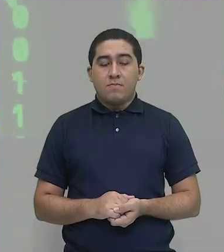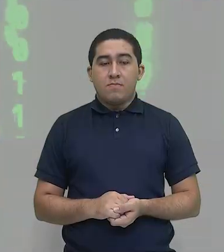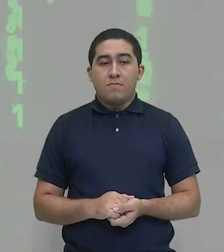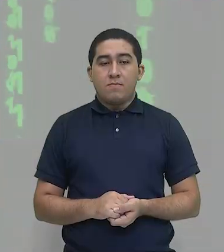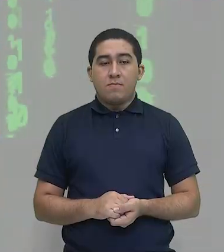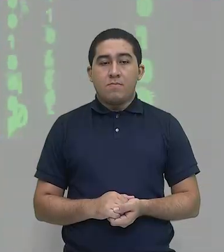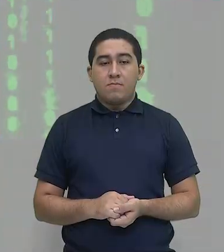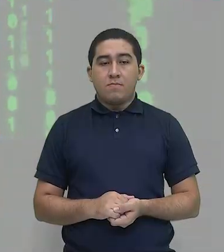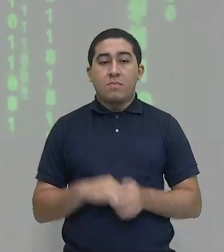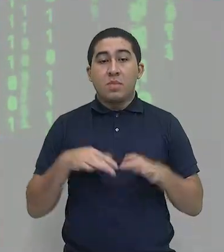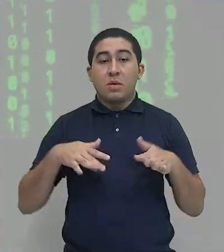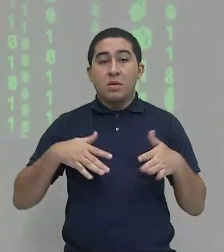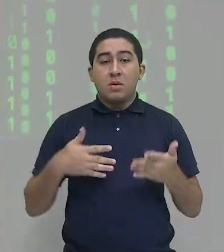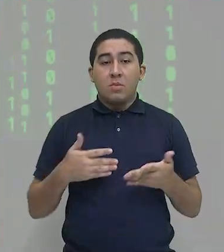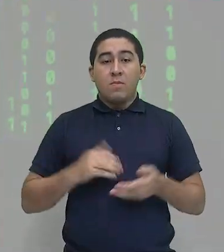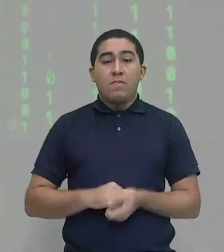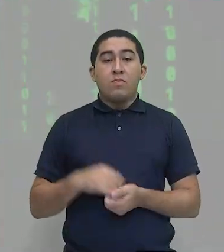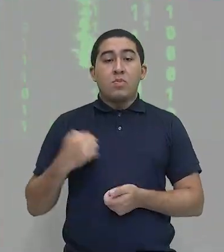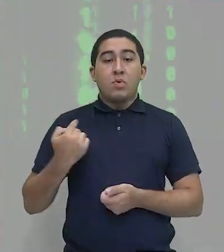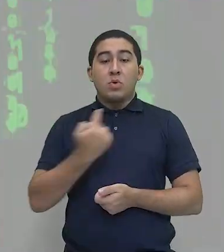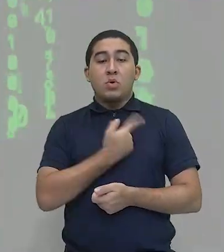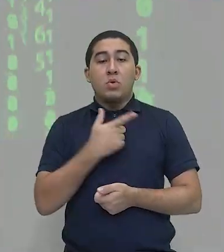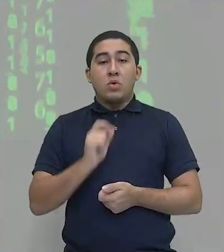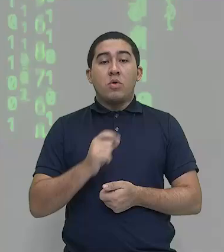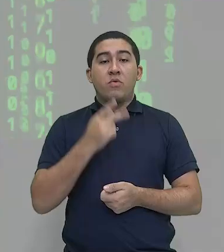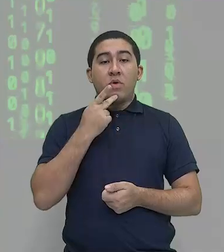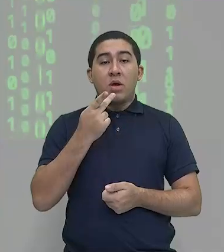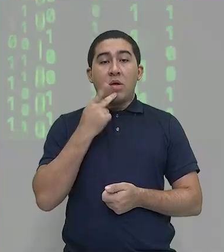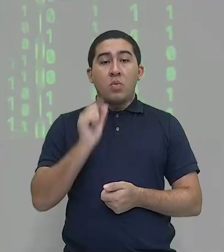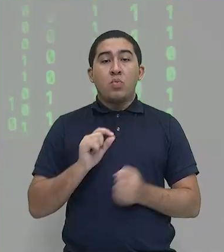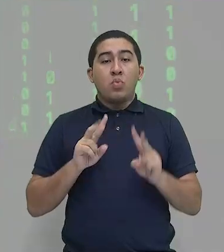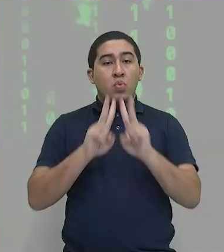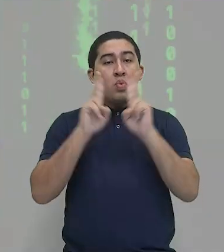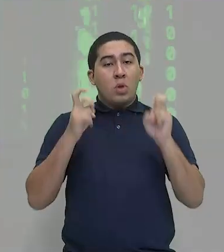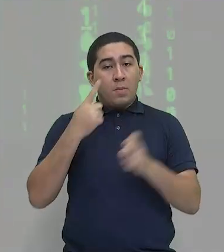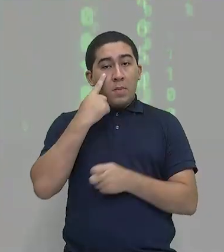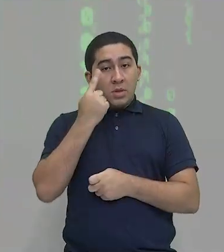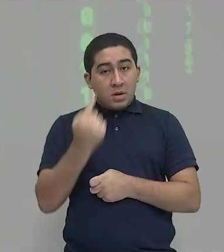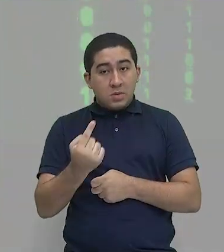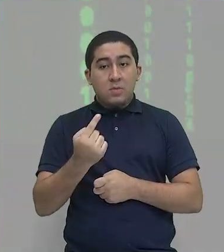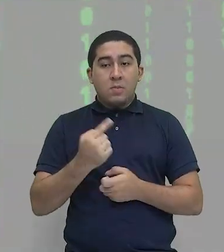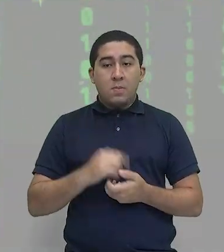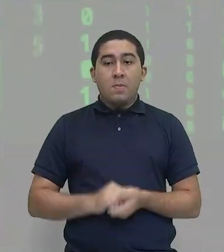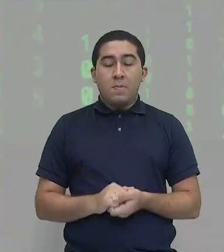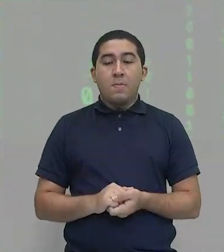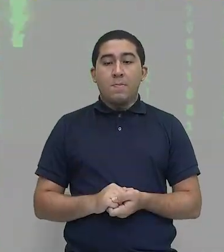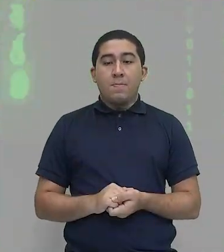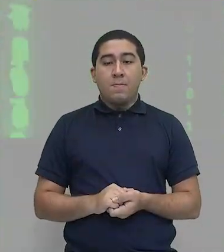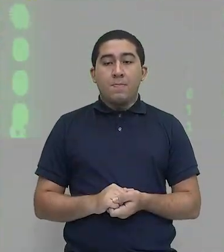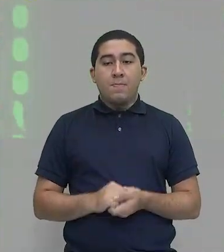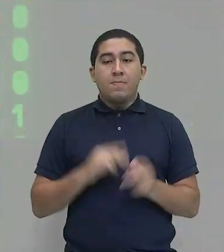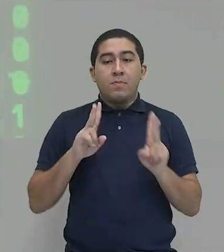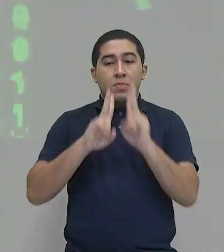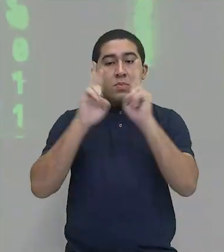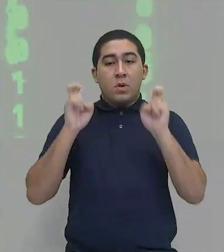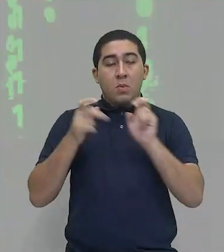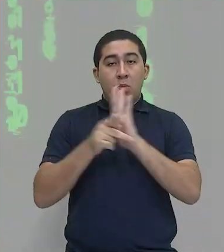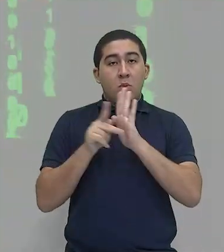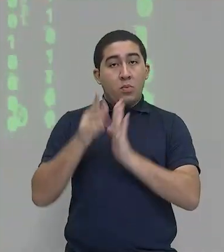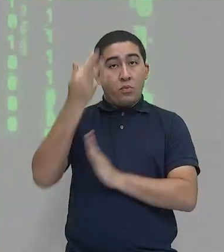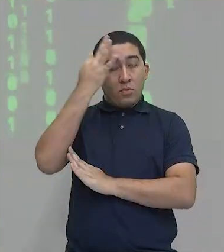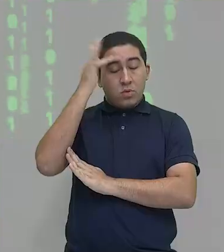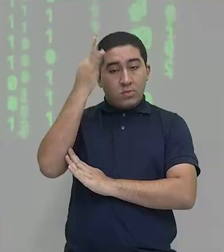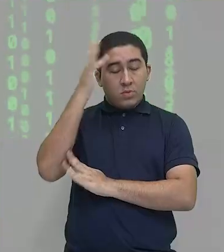Muito bem, então nós vamos aqui falar de um assunto muito interessante, né? Vamos falar um pouco de um tema na filosofia que nós chamamos